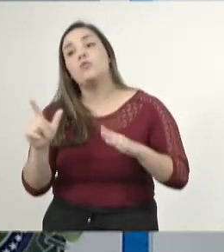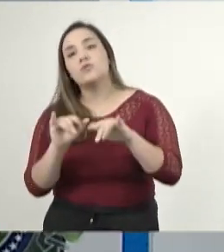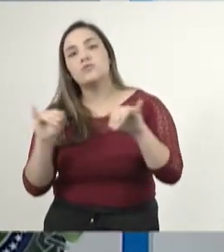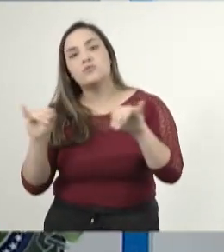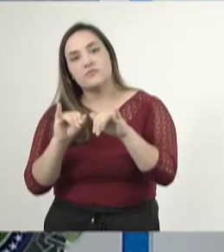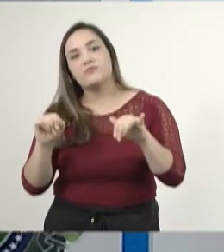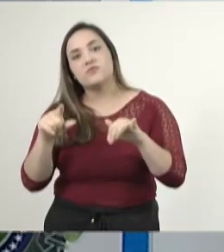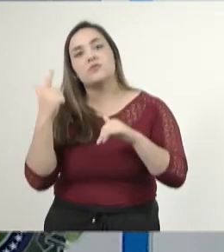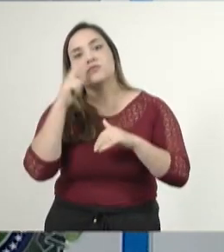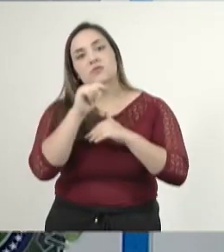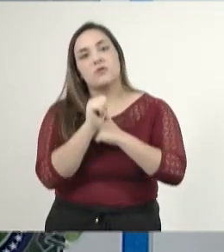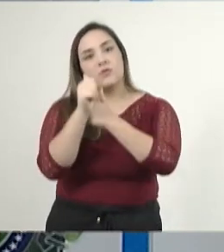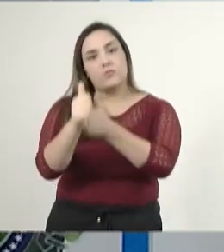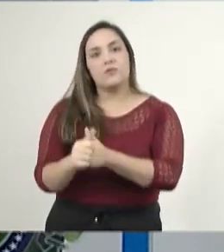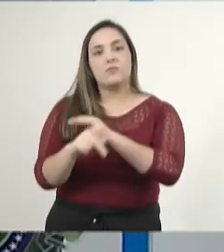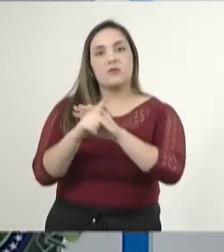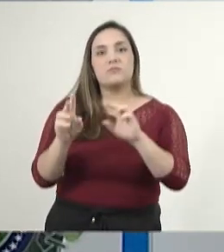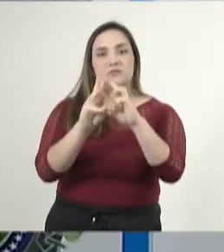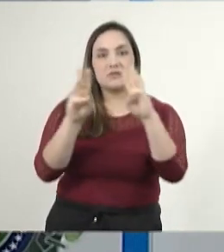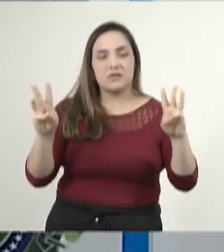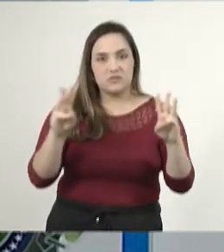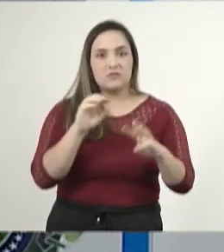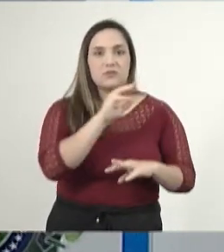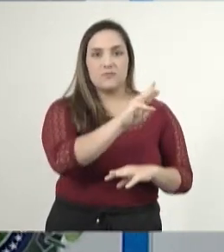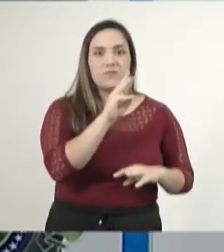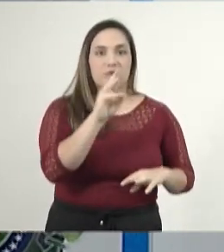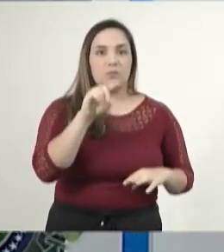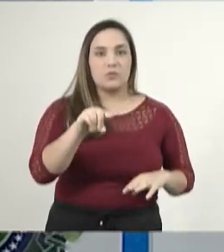confere sempre no nosso site, o